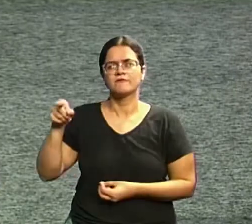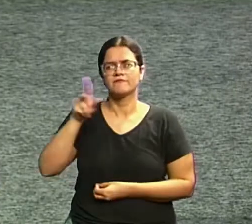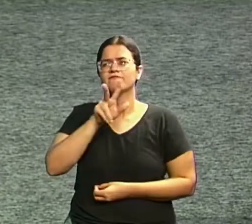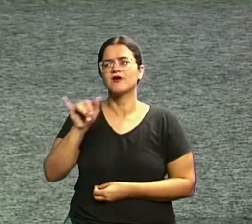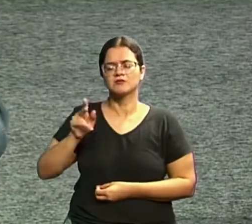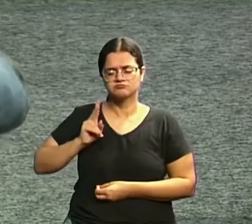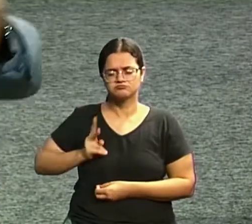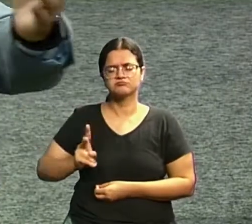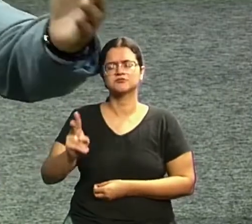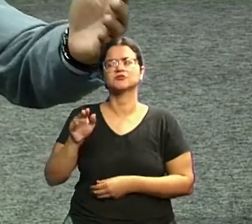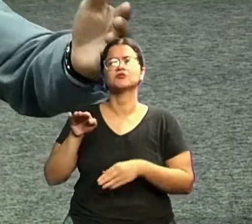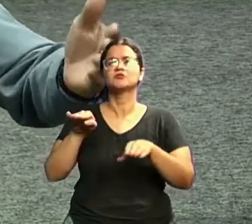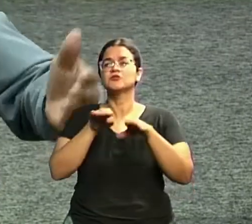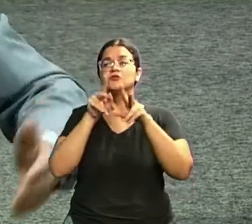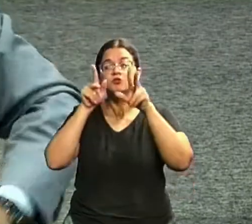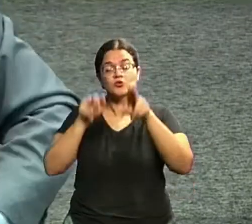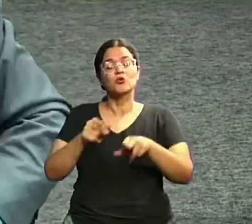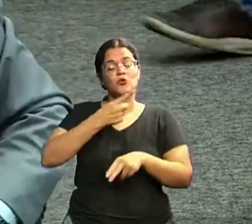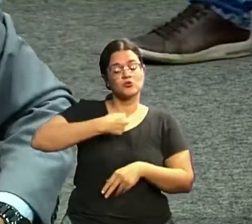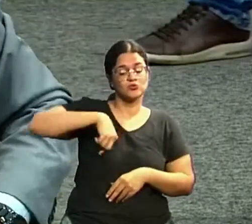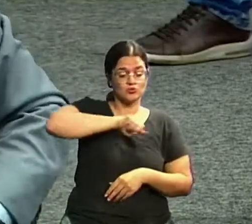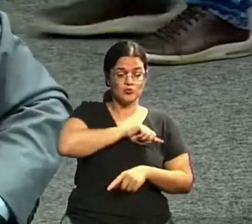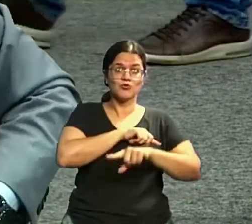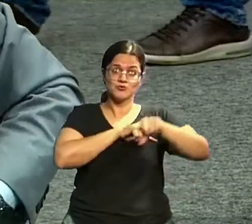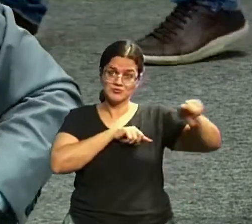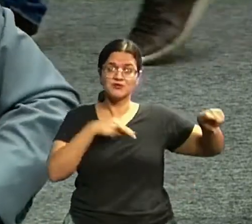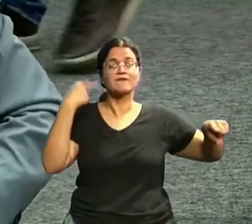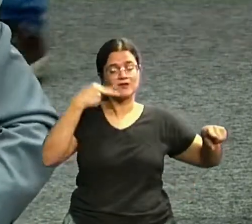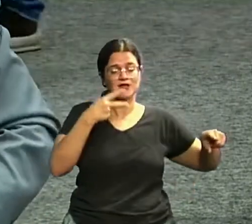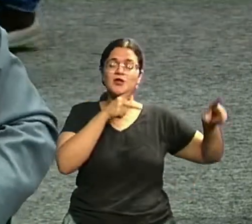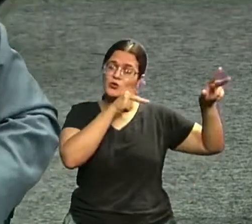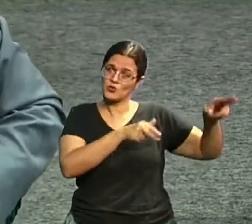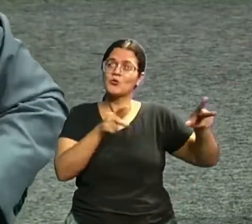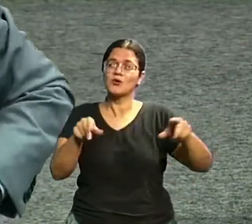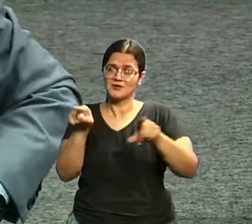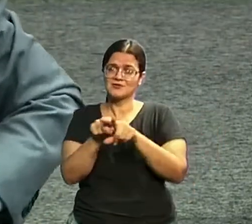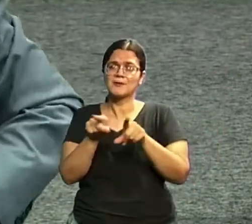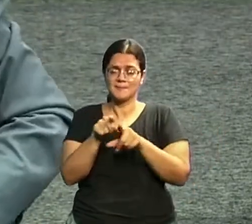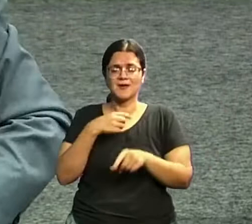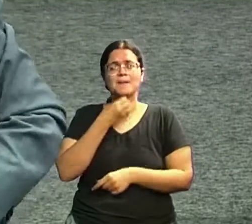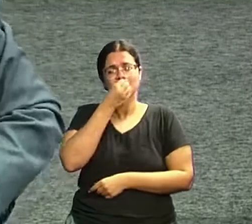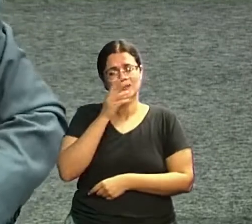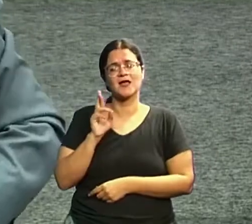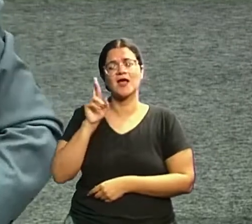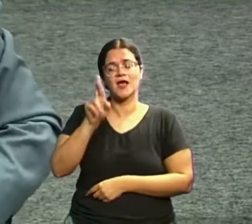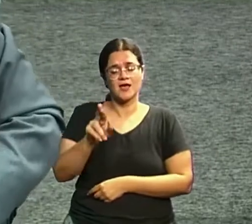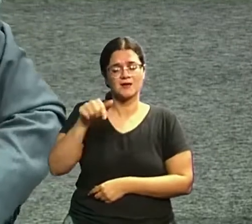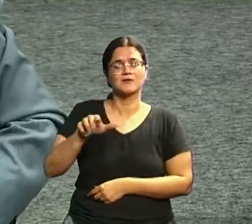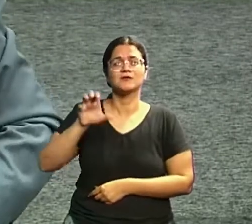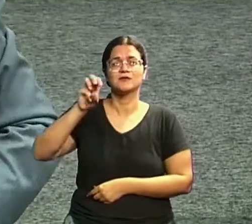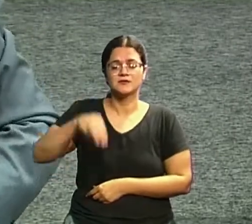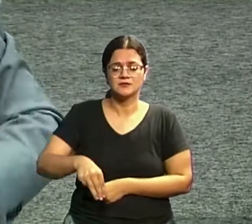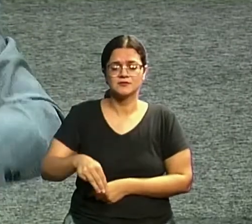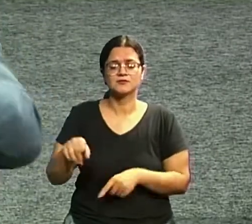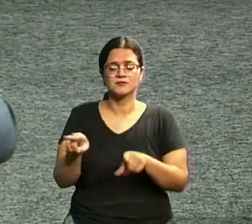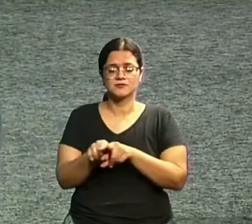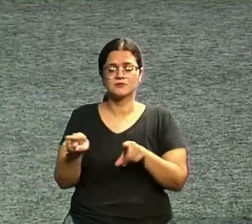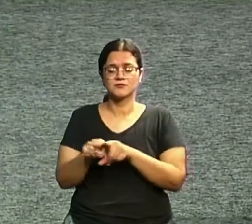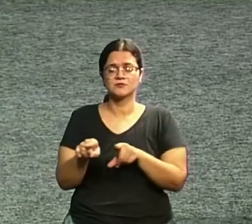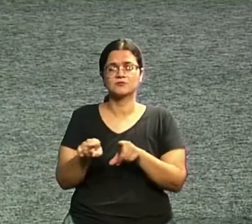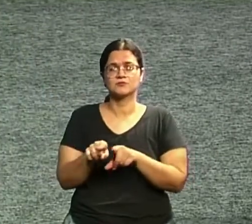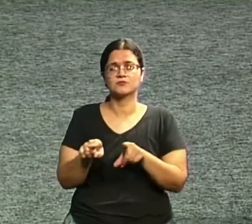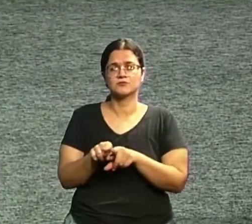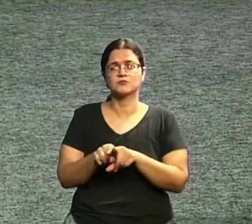senhora, iguais às nossas pares vereadoras, que aqui tão bem representa a essa casa e